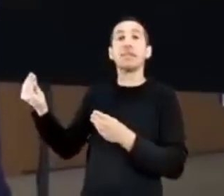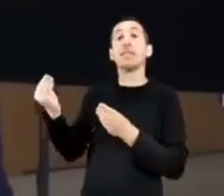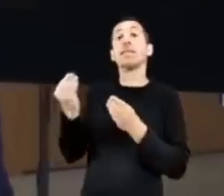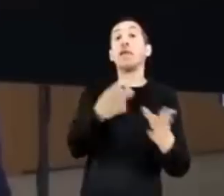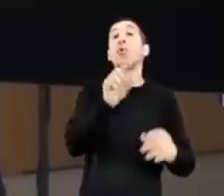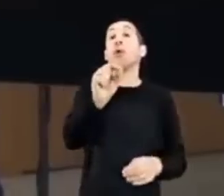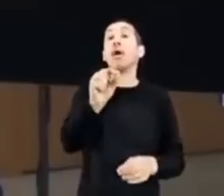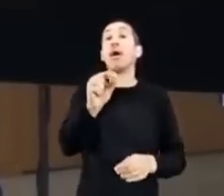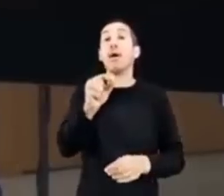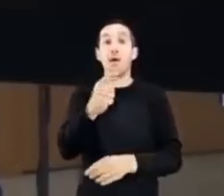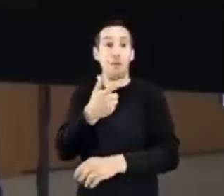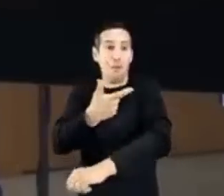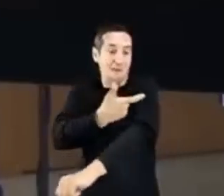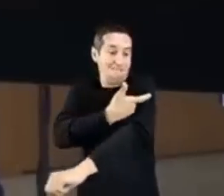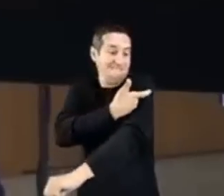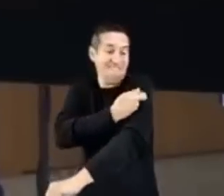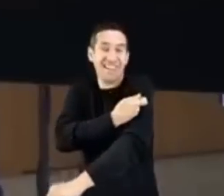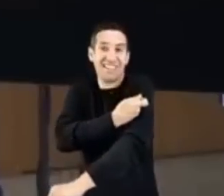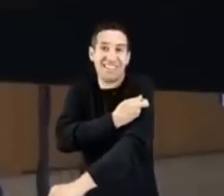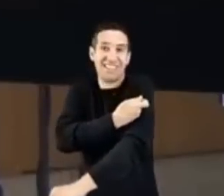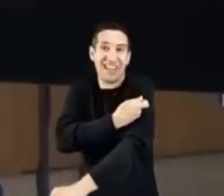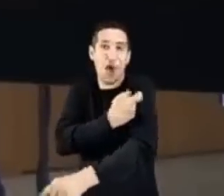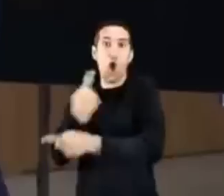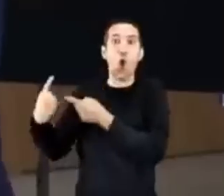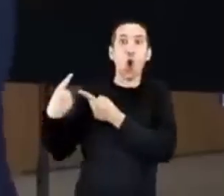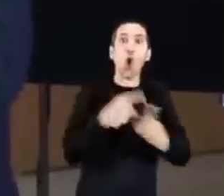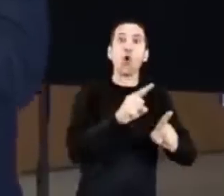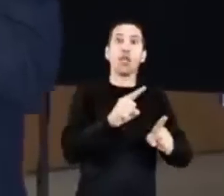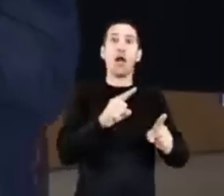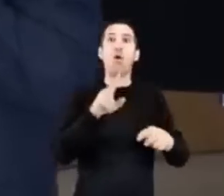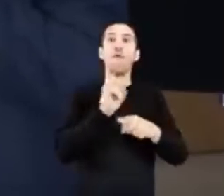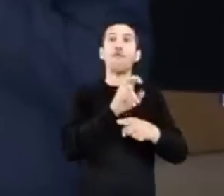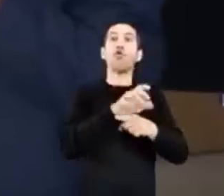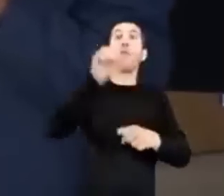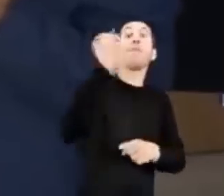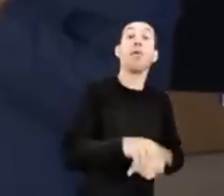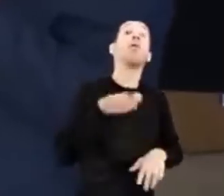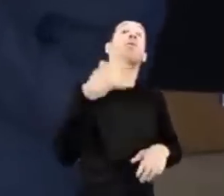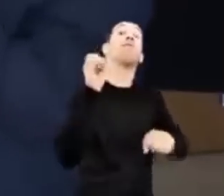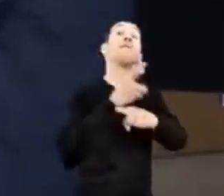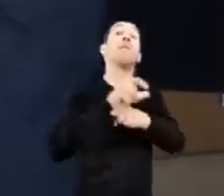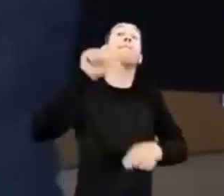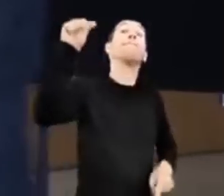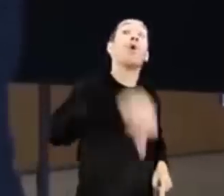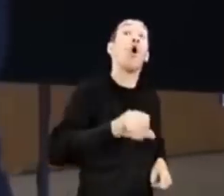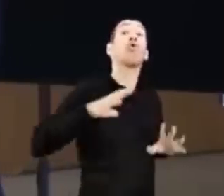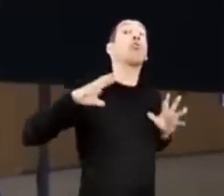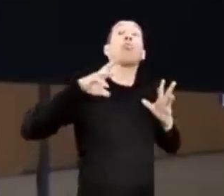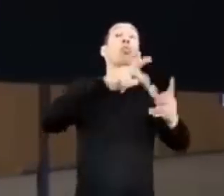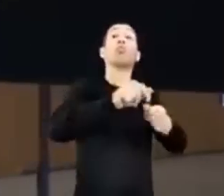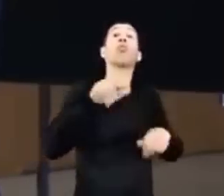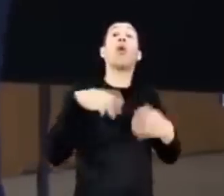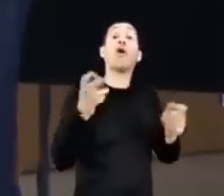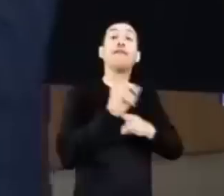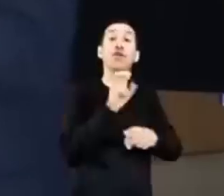o vírus mais letal que existe que é o pecado então com Jesus derramou seu sangue na cruz e disse Está